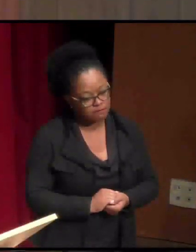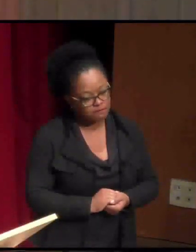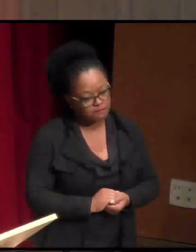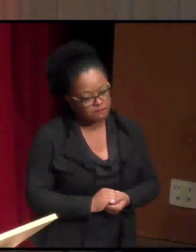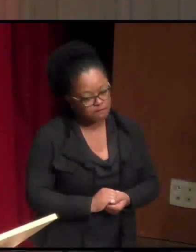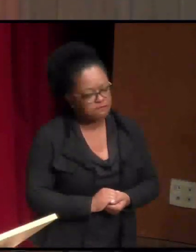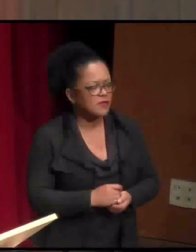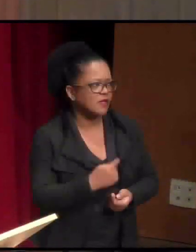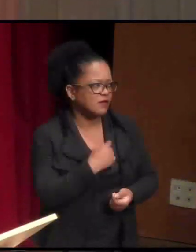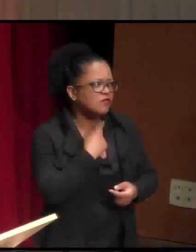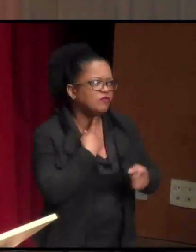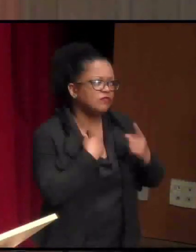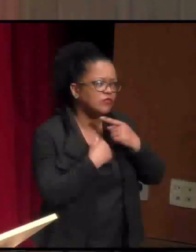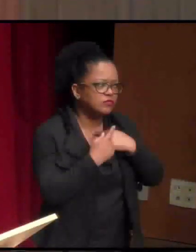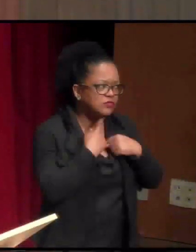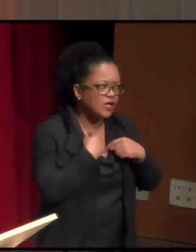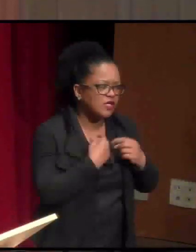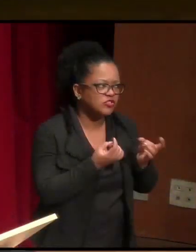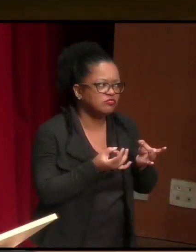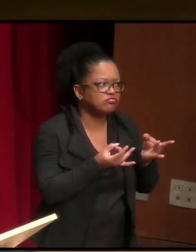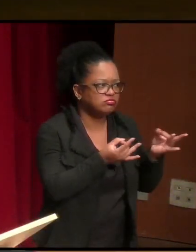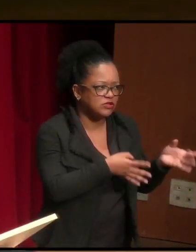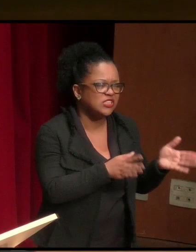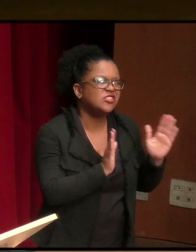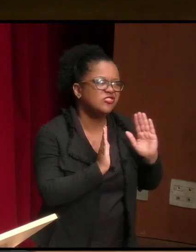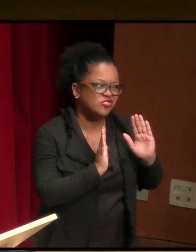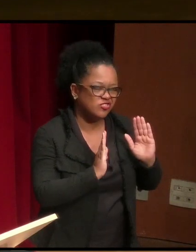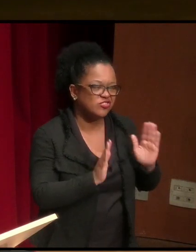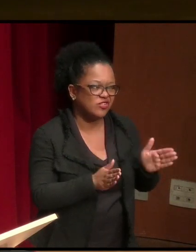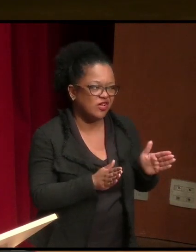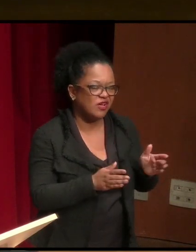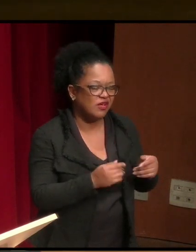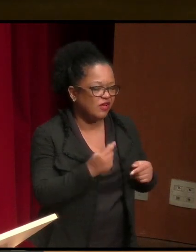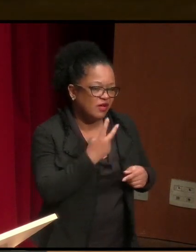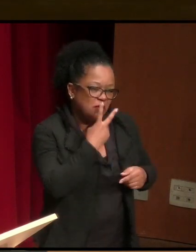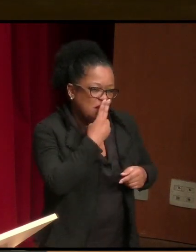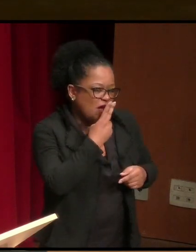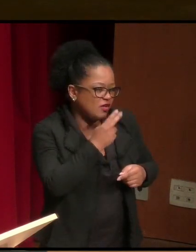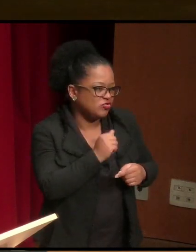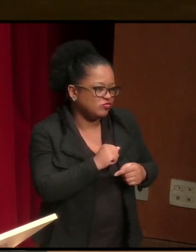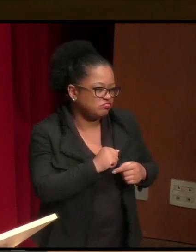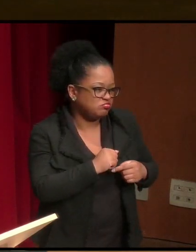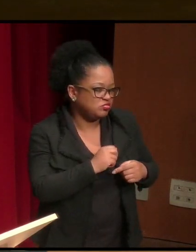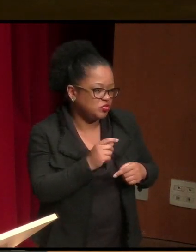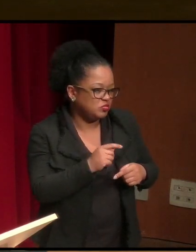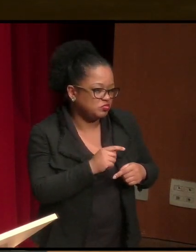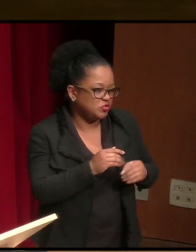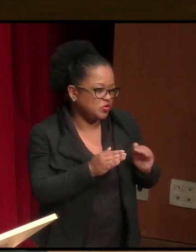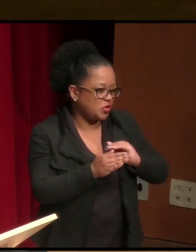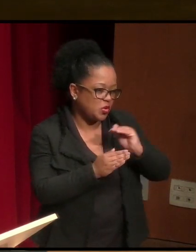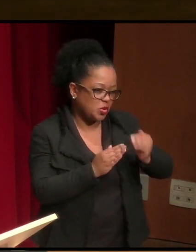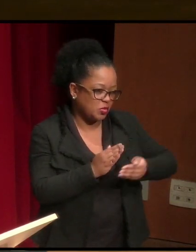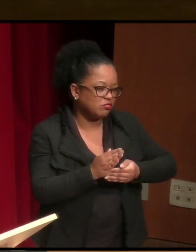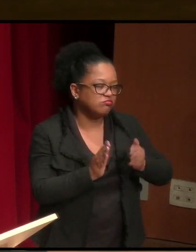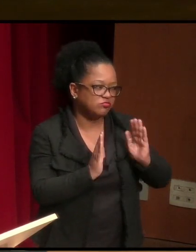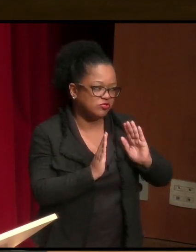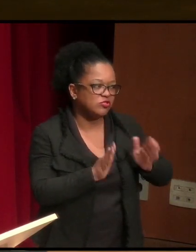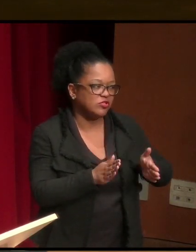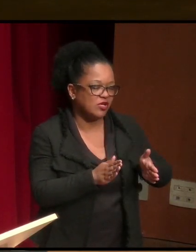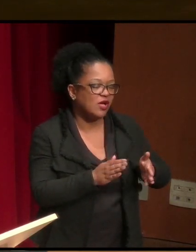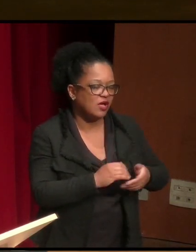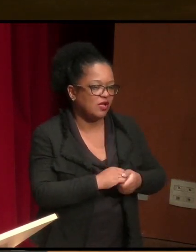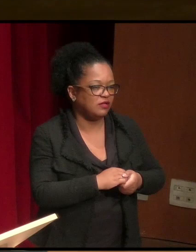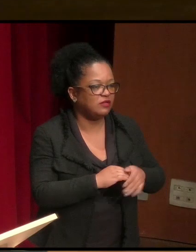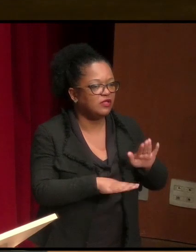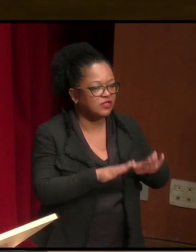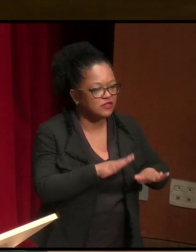pensar em desistir, eu acho que todo mundo pensa, já se deparou com esse momento, né, daquela